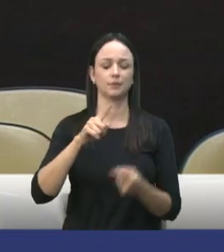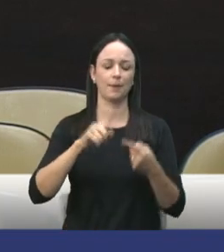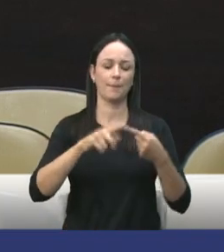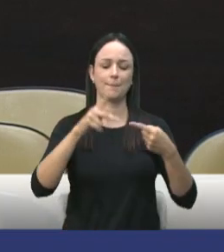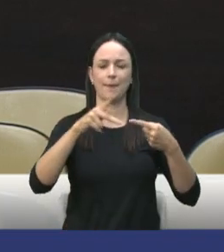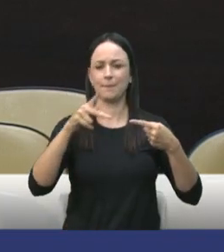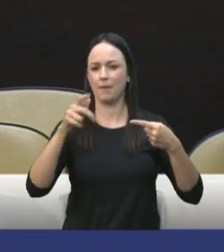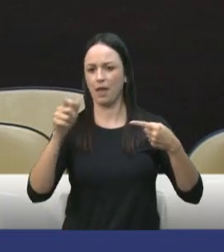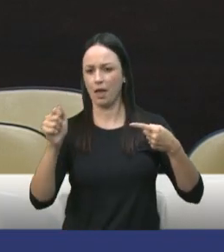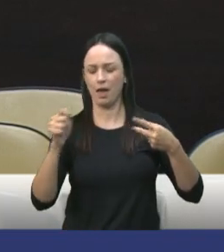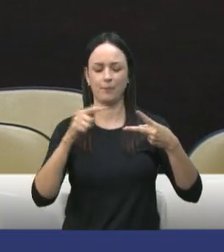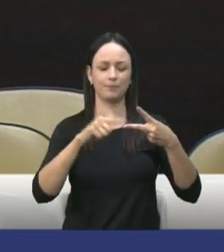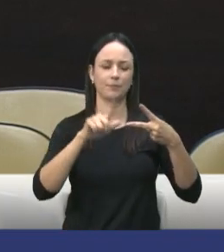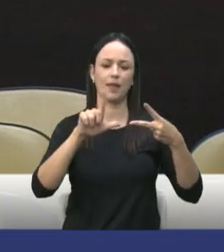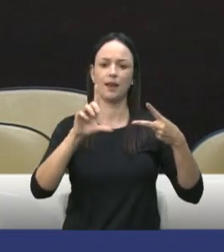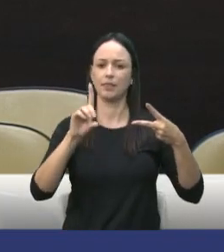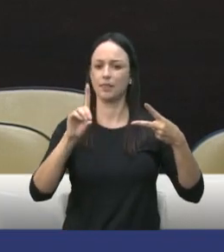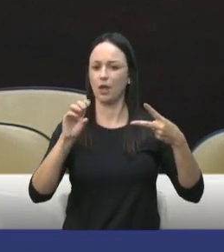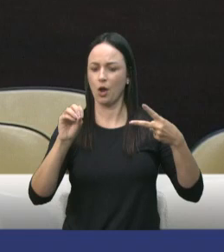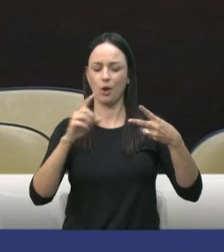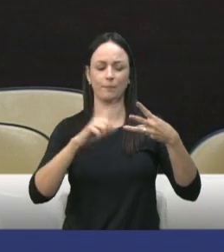a LDO e a LOA,